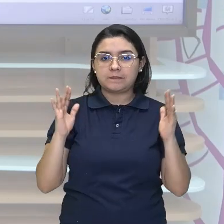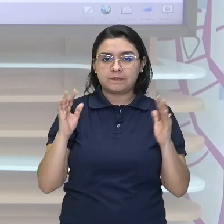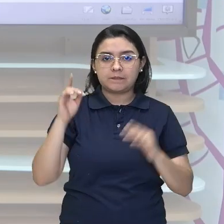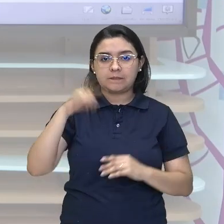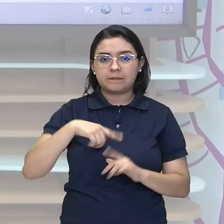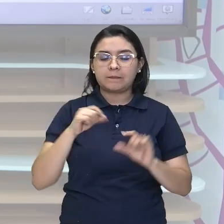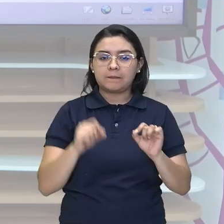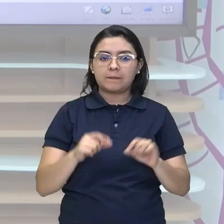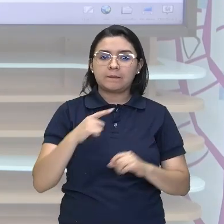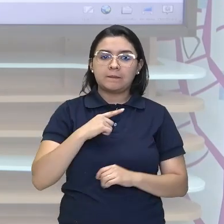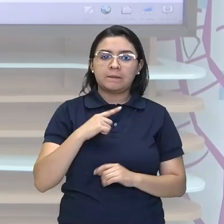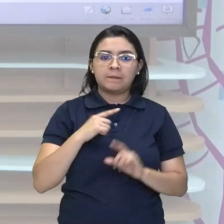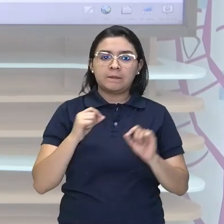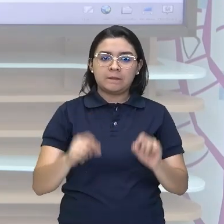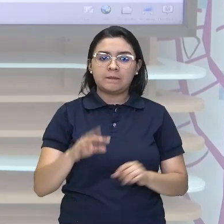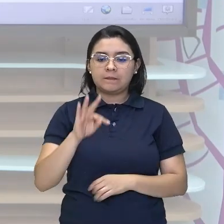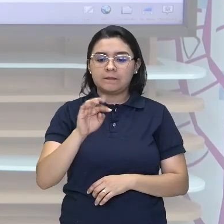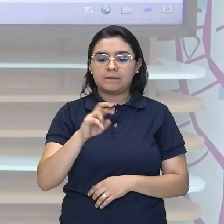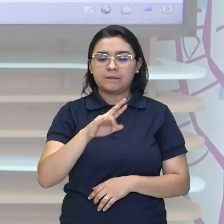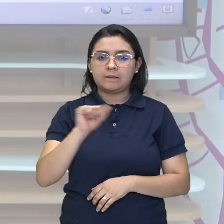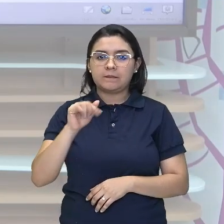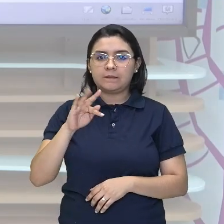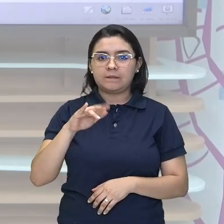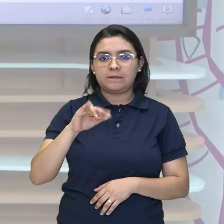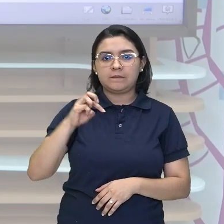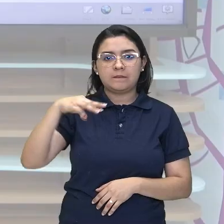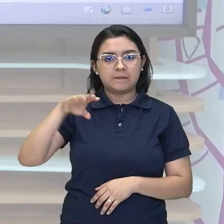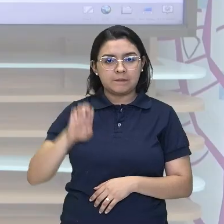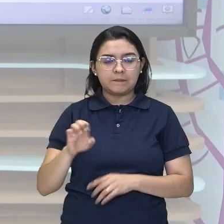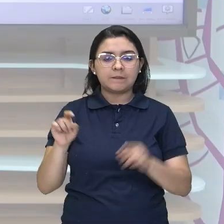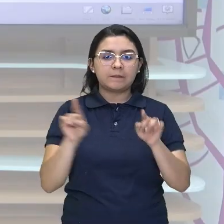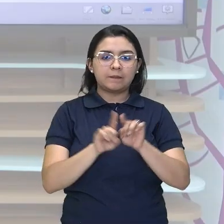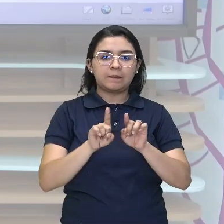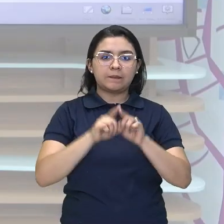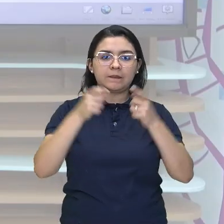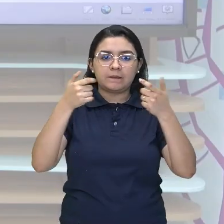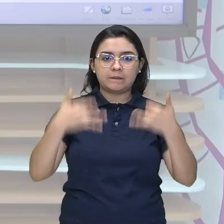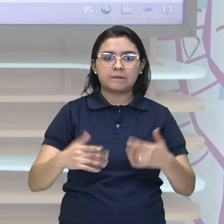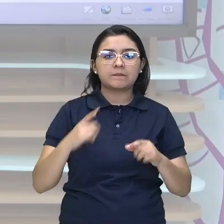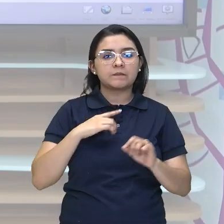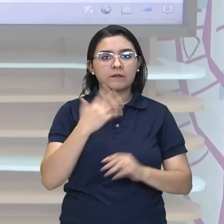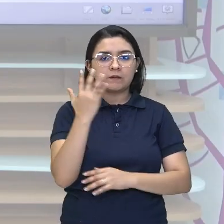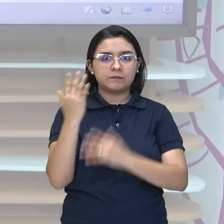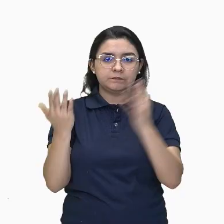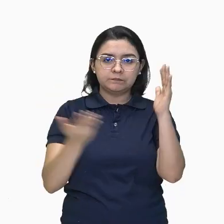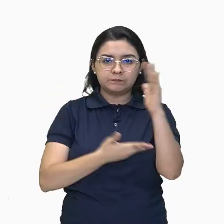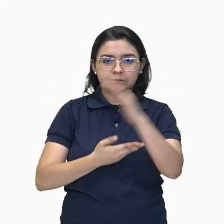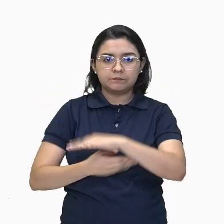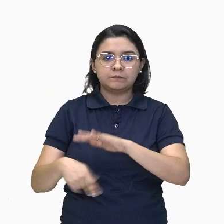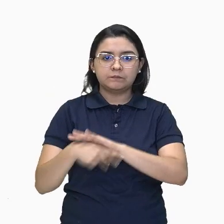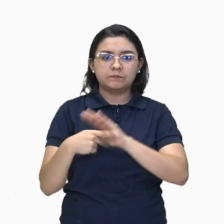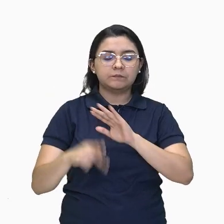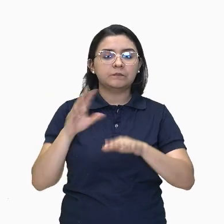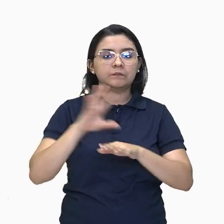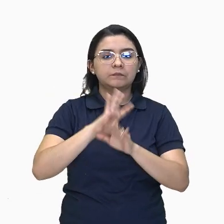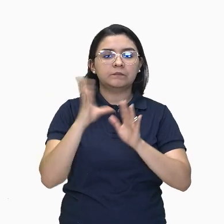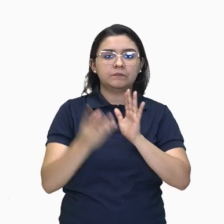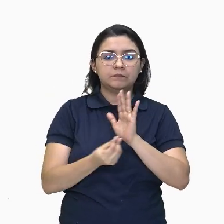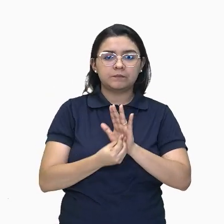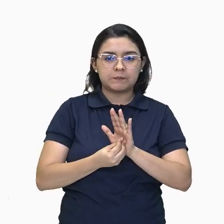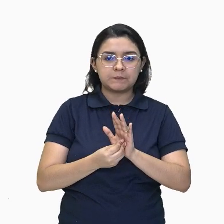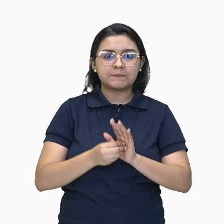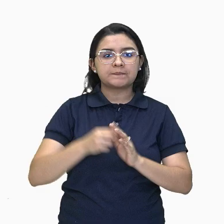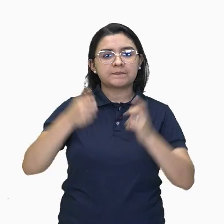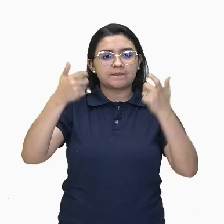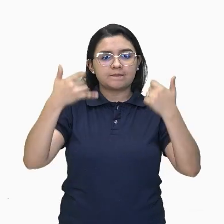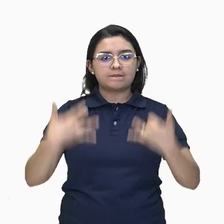de mata de terra firme. Vamos falar um pouco também sobre o desmatamento da Amazônia, né? Falamos aí